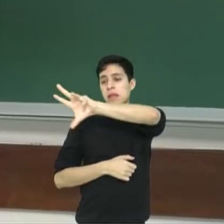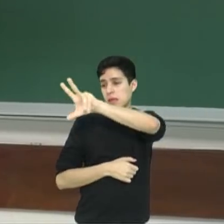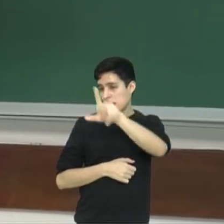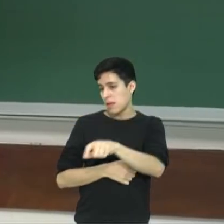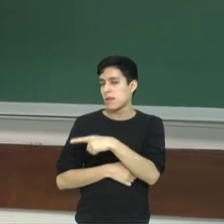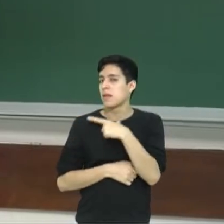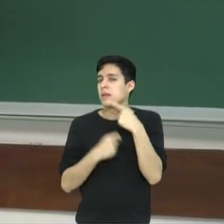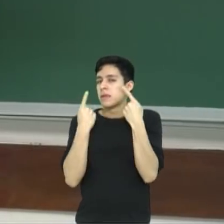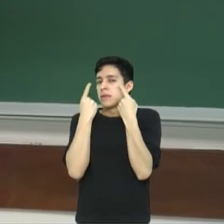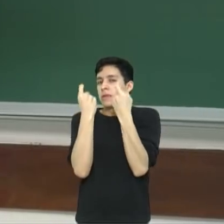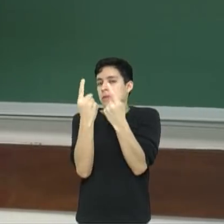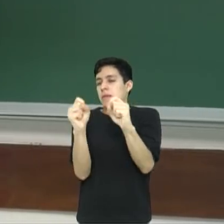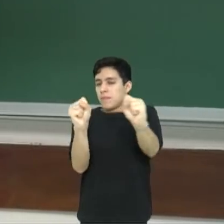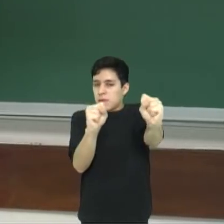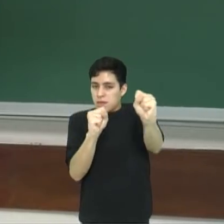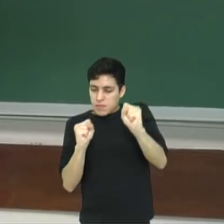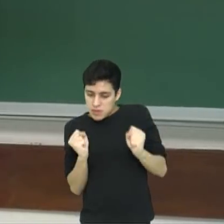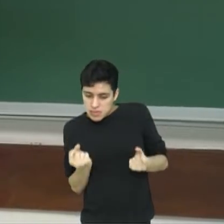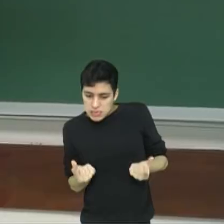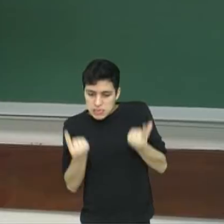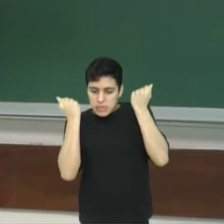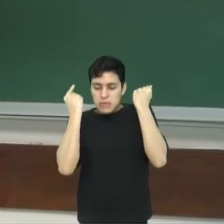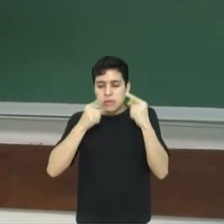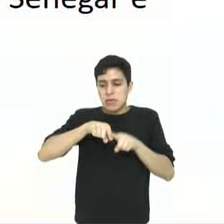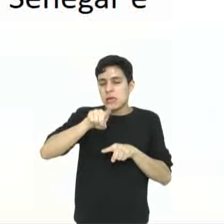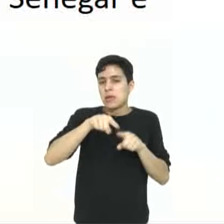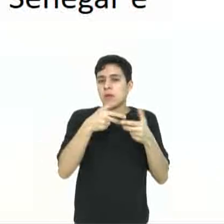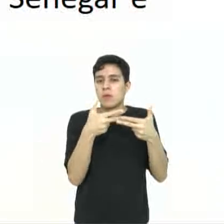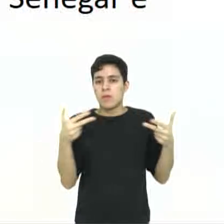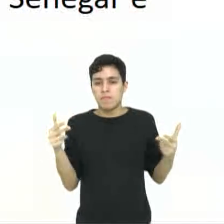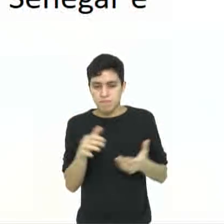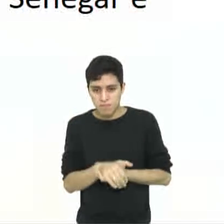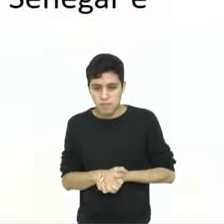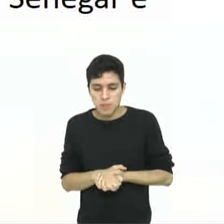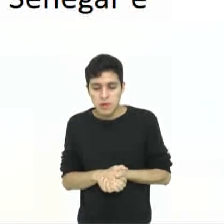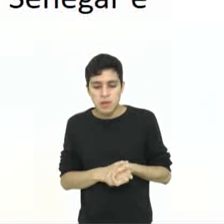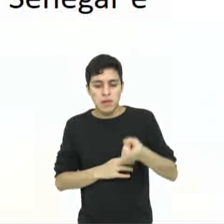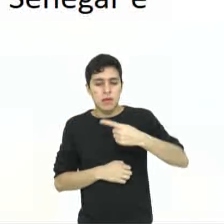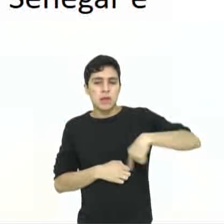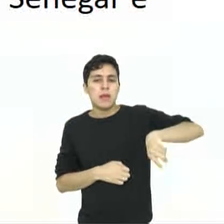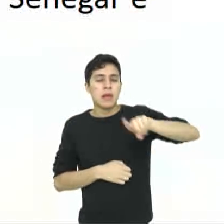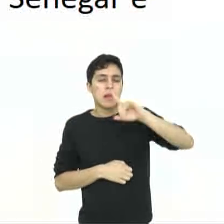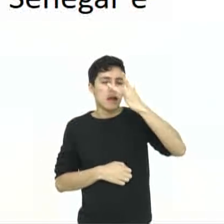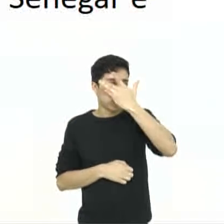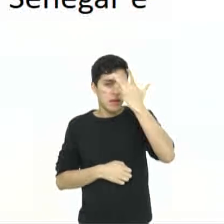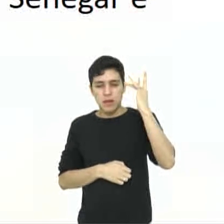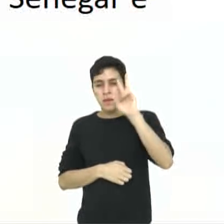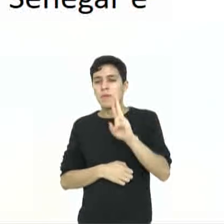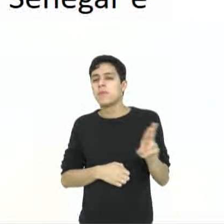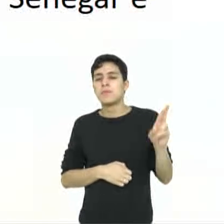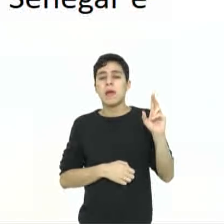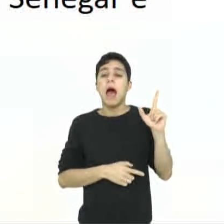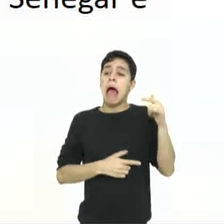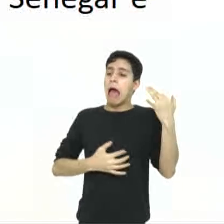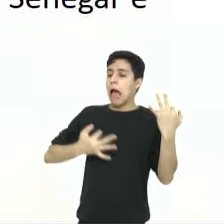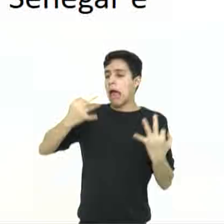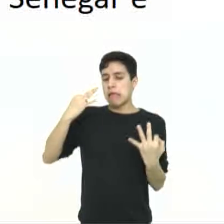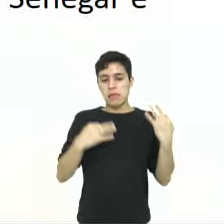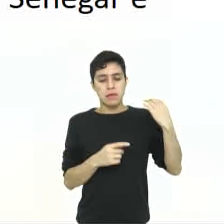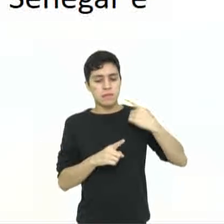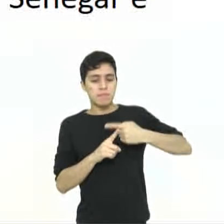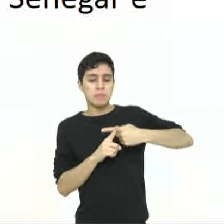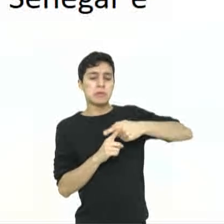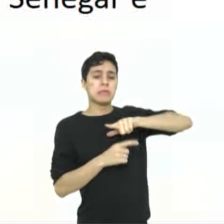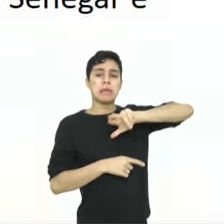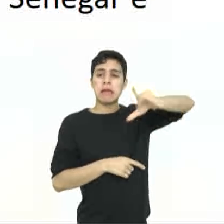estão interessados pelo poder, pela riqueza e pelos recursos, eles se utilizam dessa justificativa das